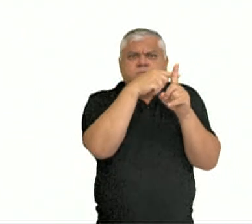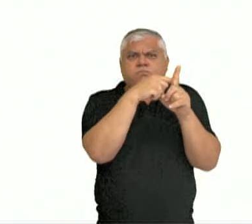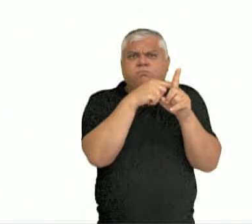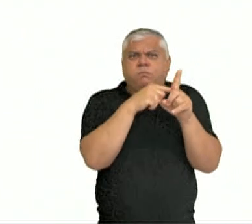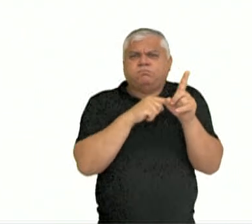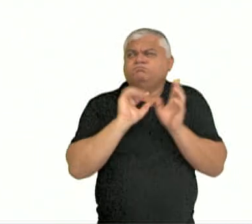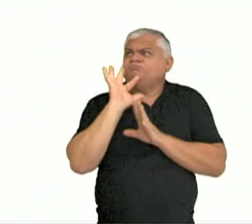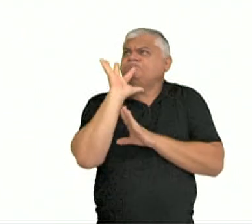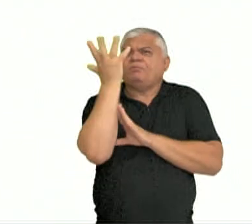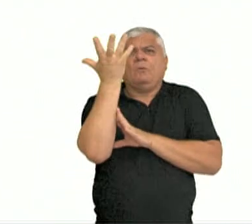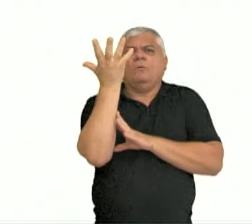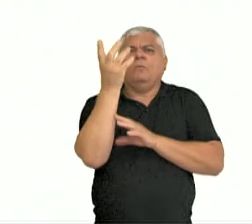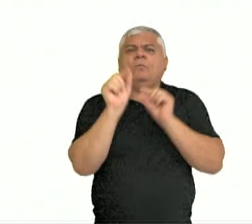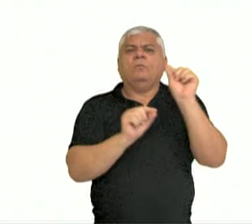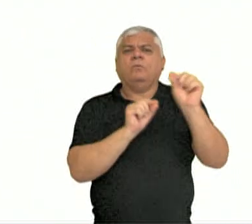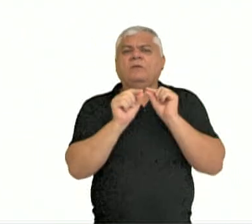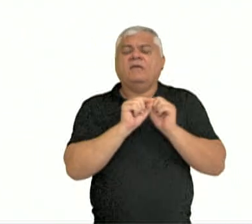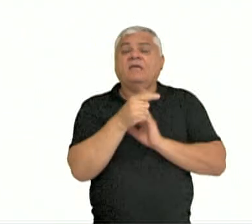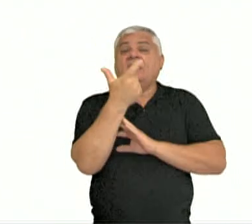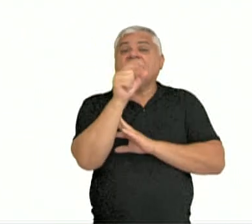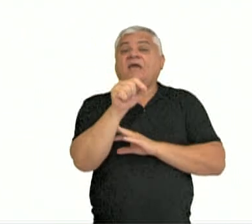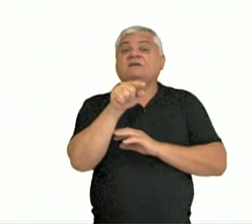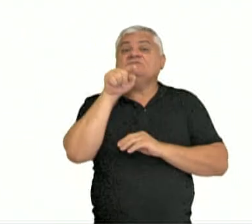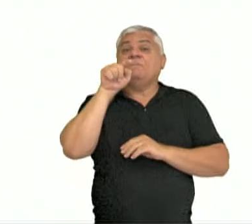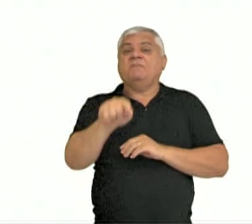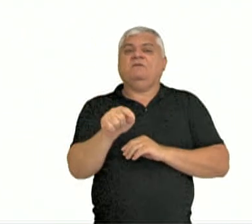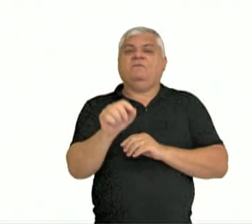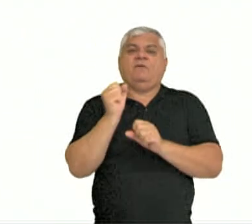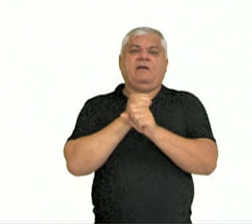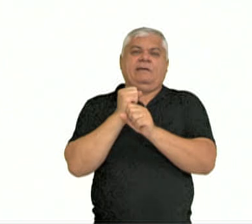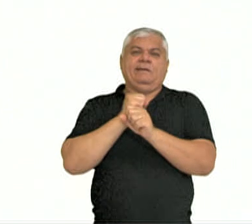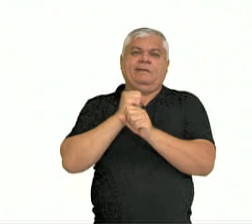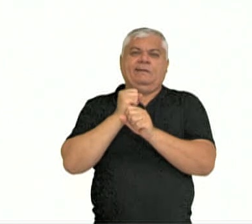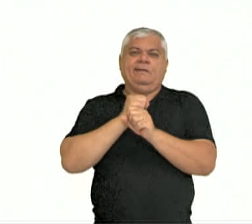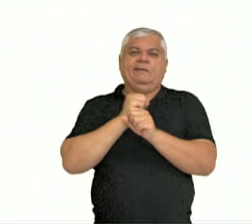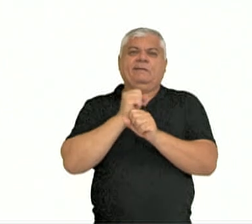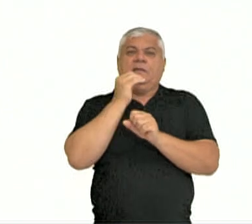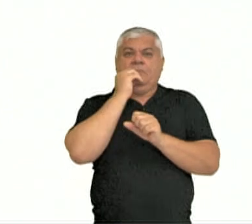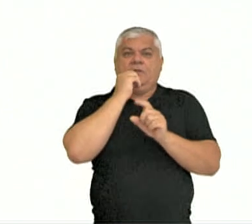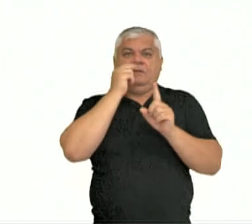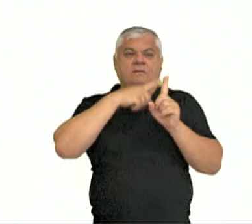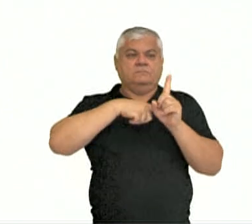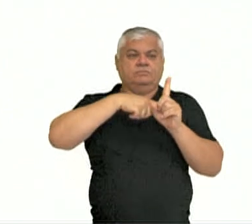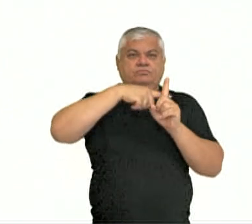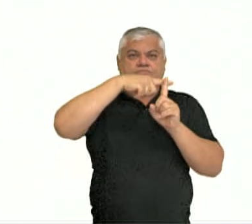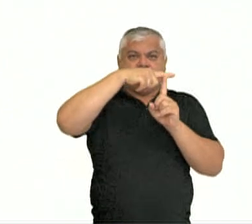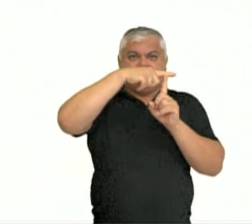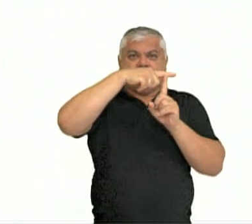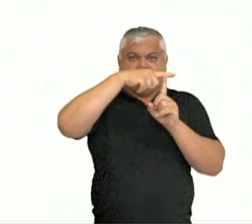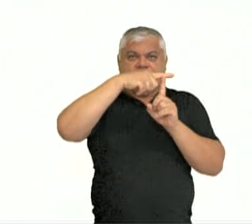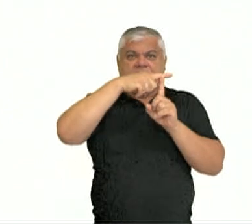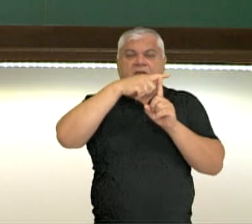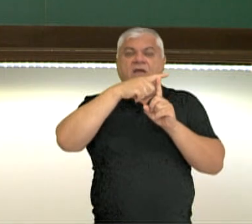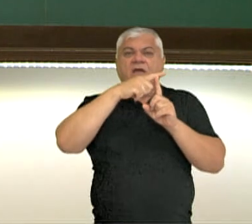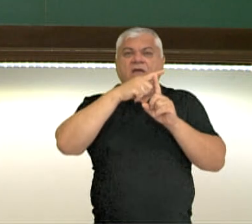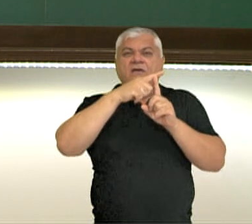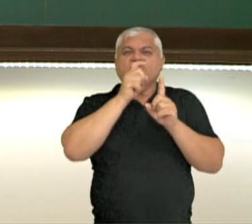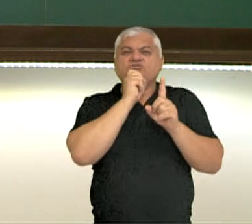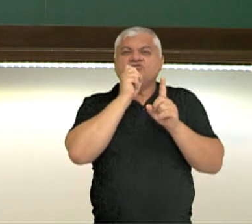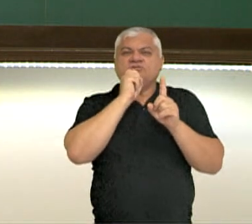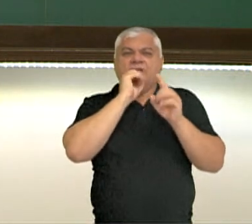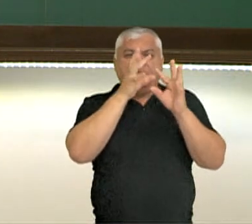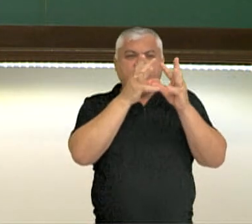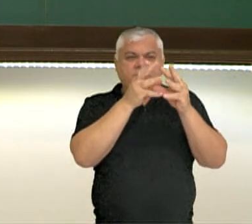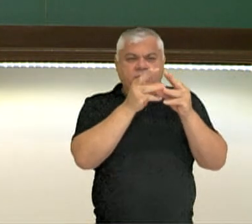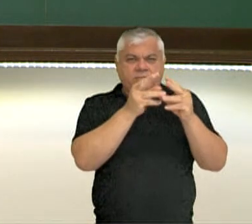climática aproximadamente há 10 mil anos, que aumenta a temperatura, diminui o gelo, se diminui o